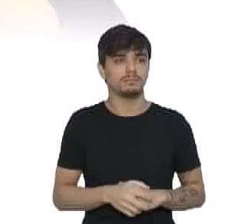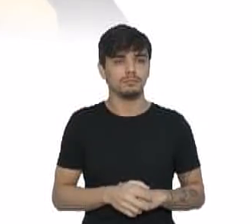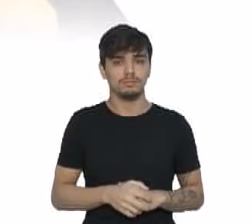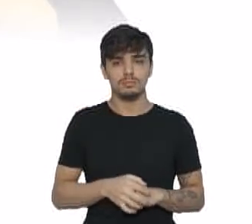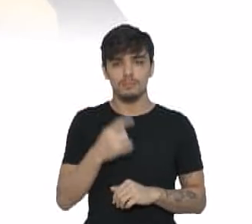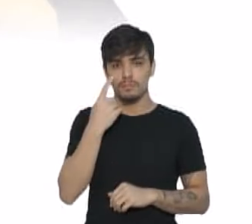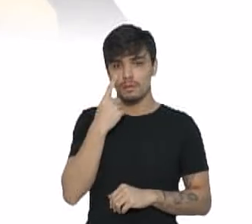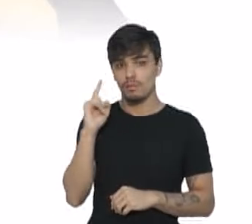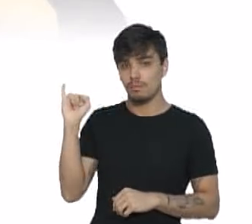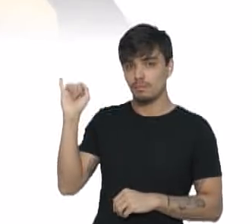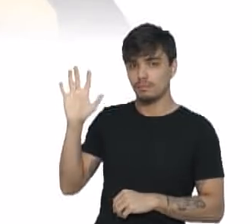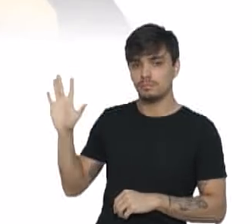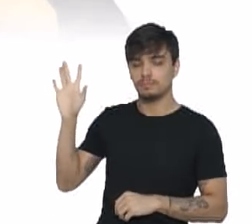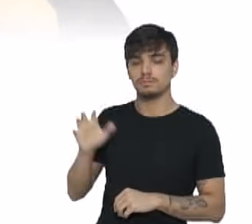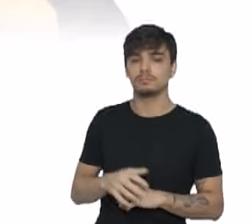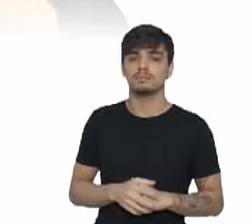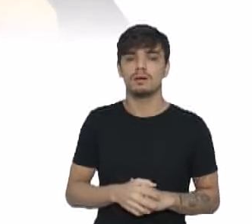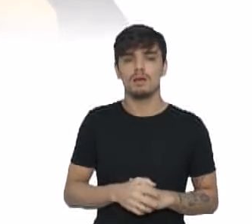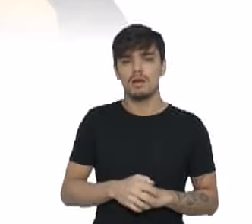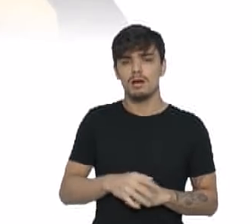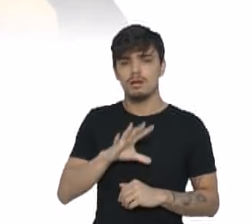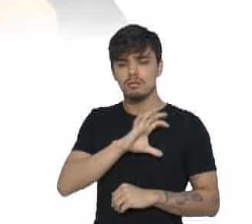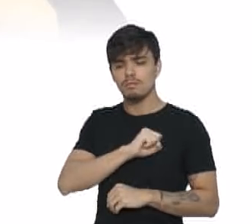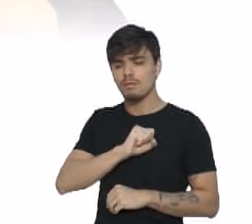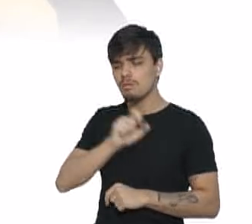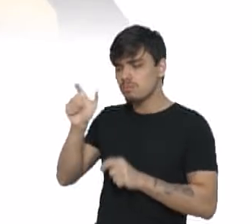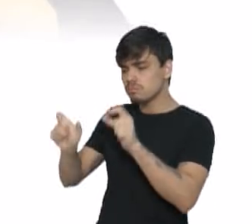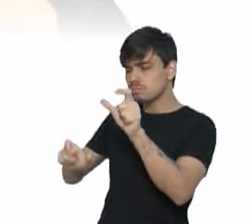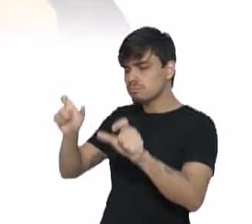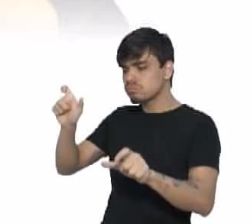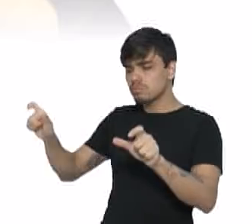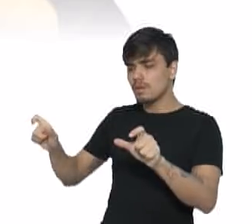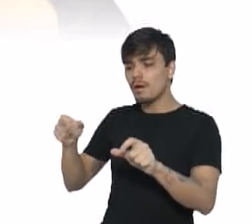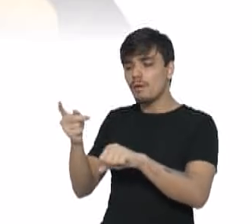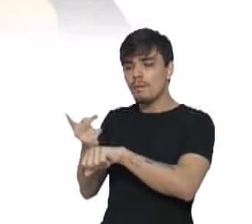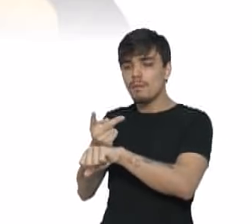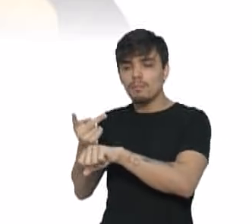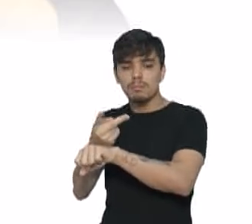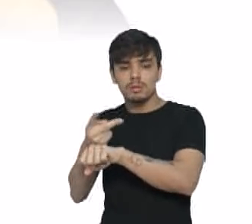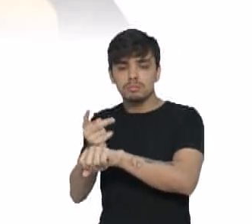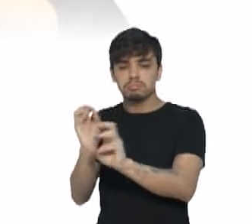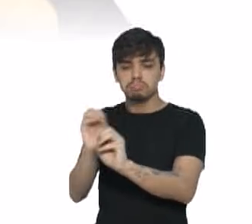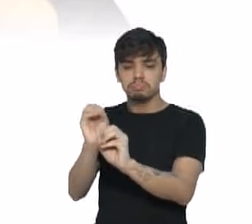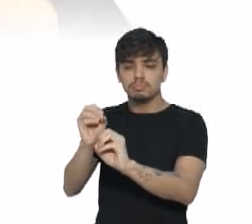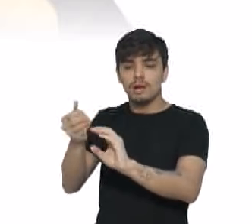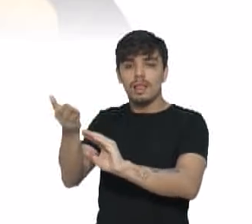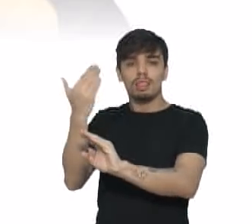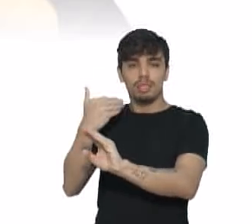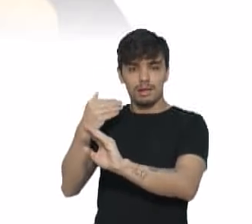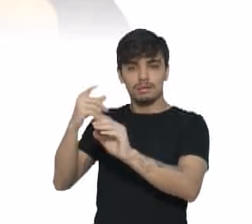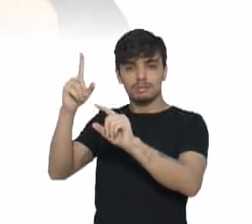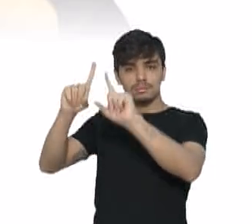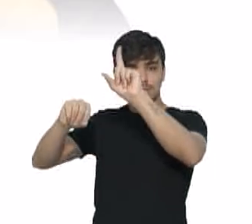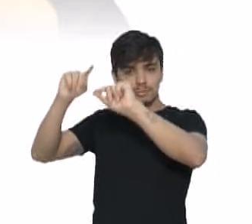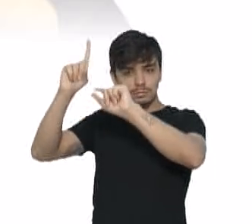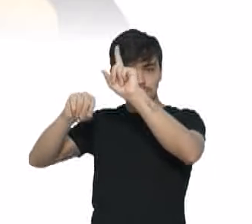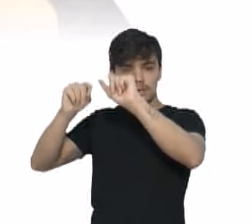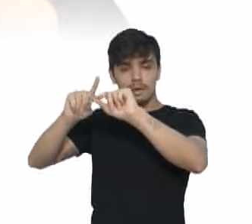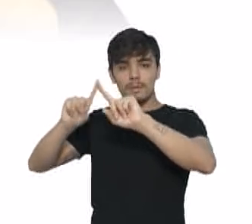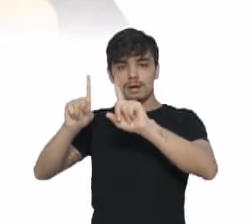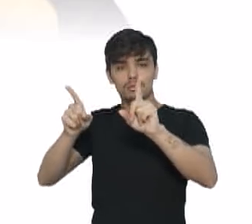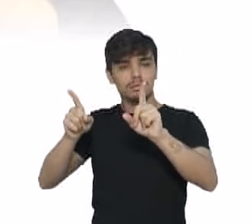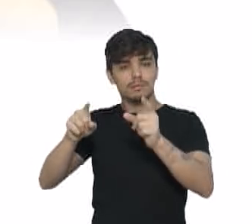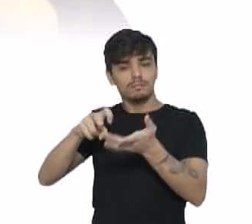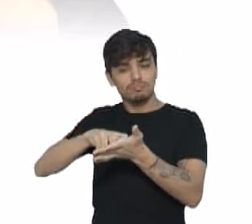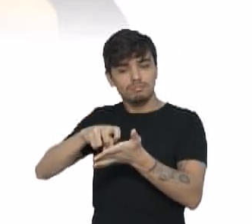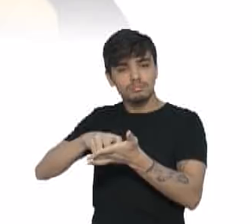amo aqueles que não procuram atrás das estrelas uma razão para se sacrificarem, mas se sacrificam